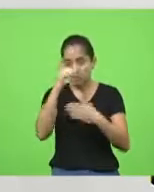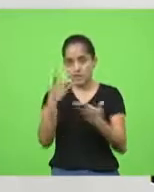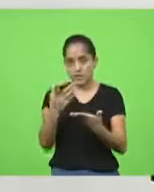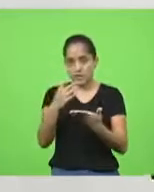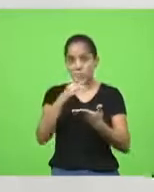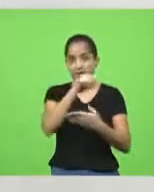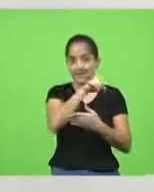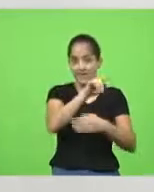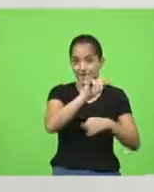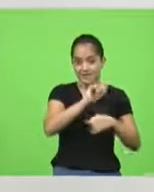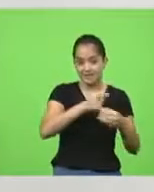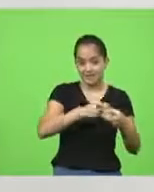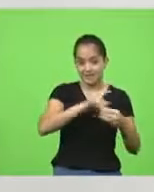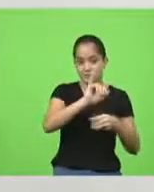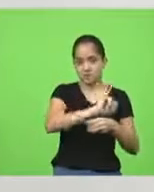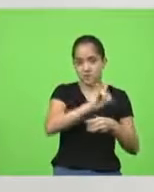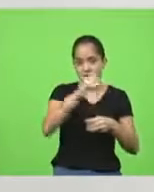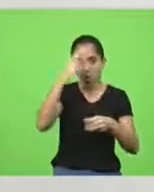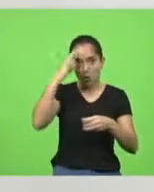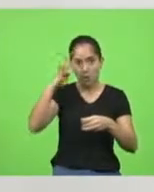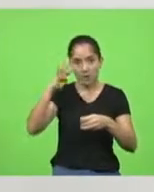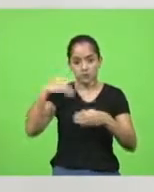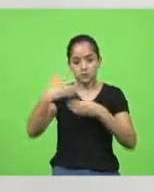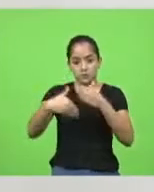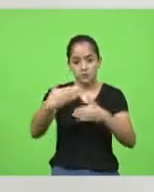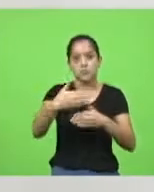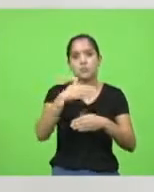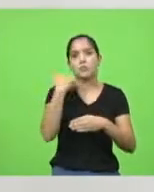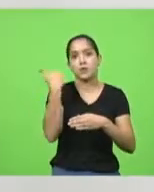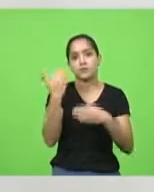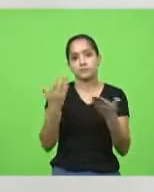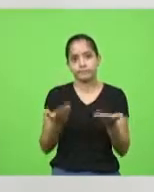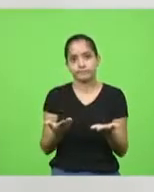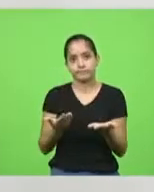Itajaí. 4 dias depois ele morre.